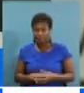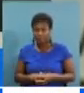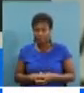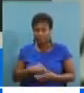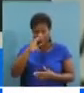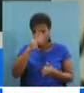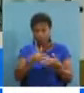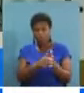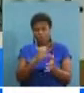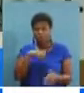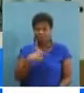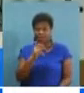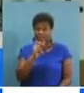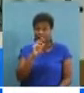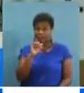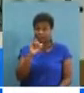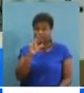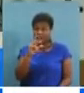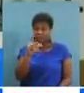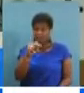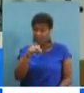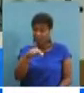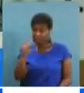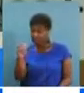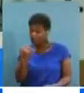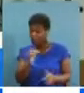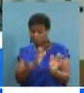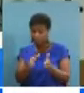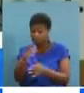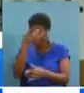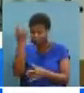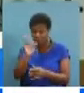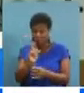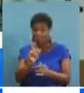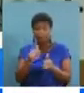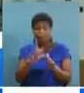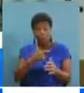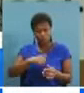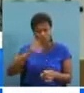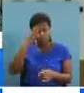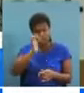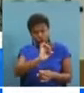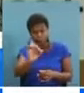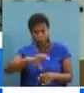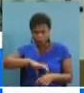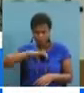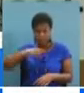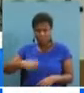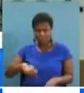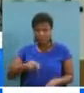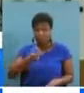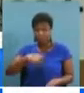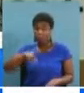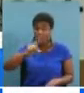que não é um processo fácil, mas nós confiamos na vossa capacidade. Nós confiamos